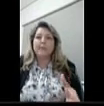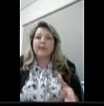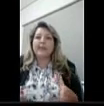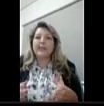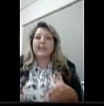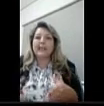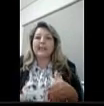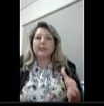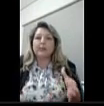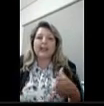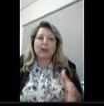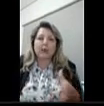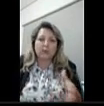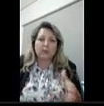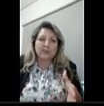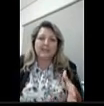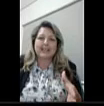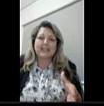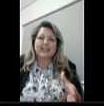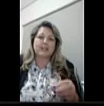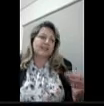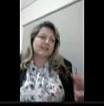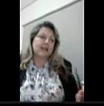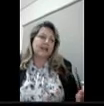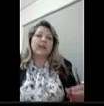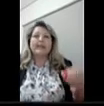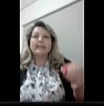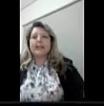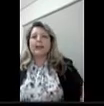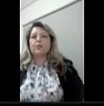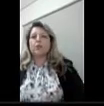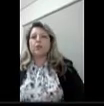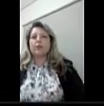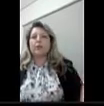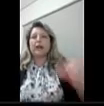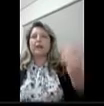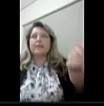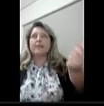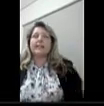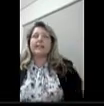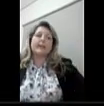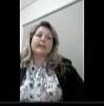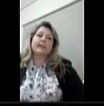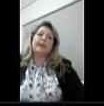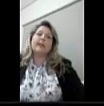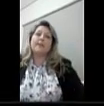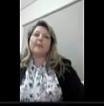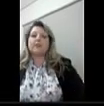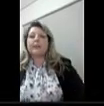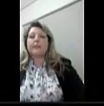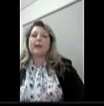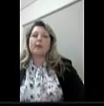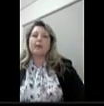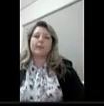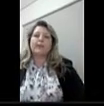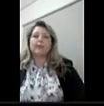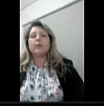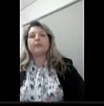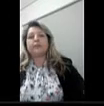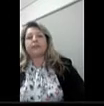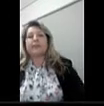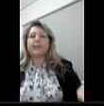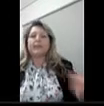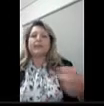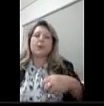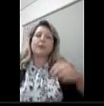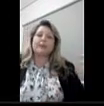para que ele não tenha outros distratores. senão, se está o estojinho lá e você está explicando, de repente, ele vai pegar o apontador,